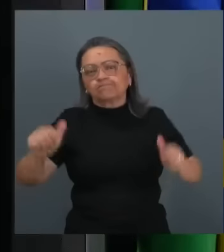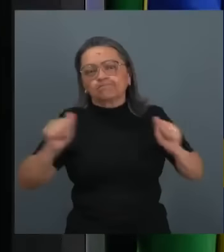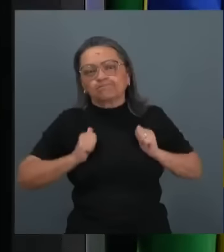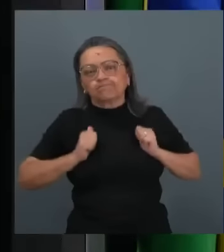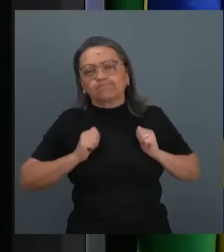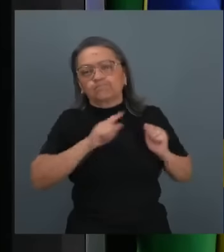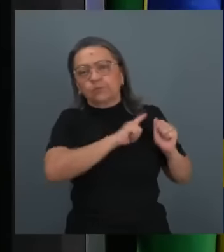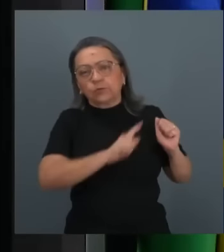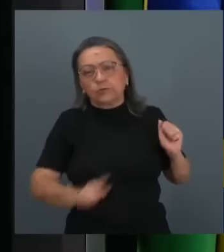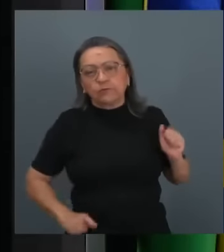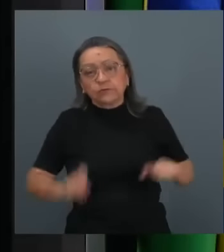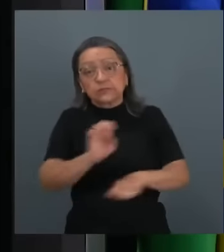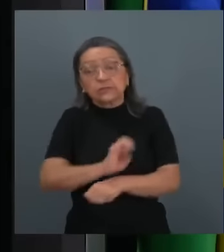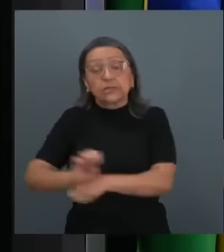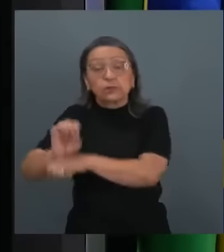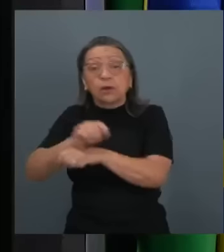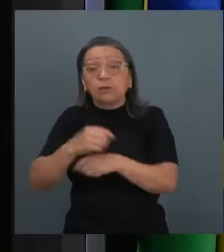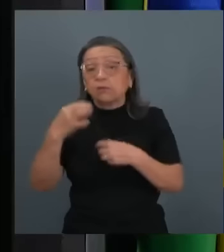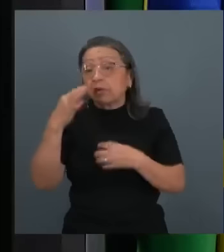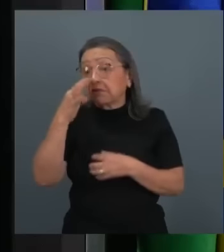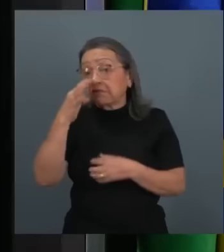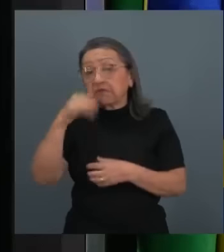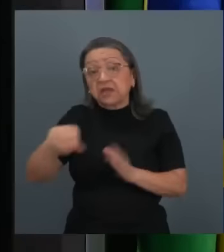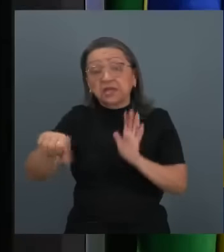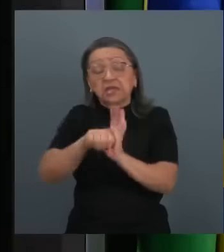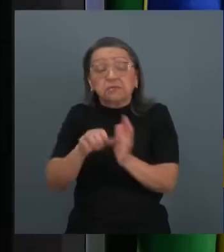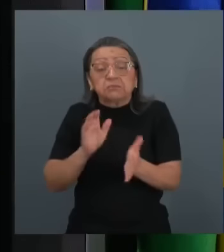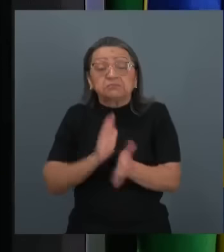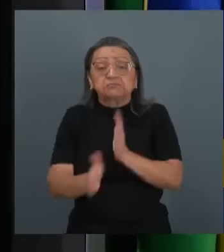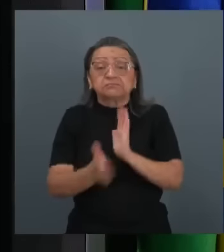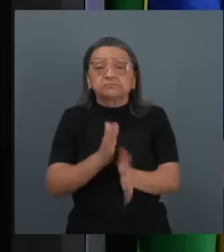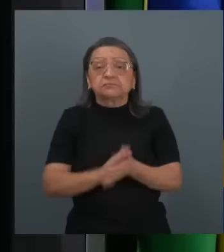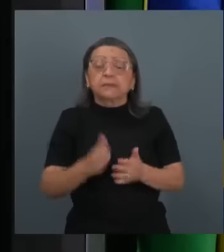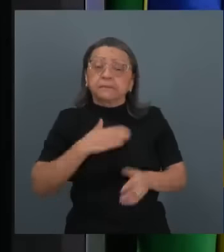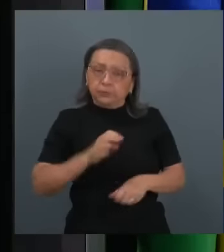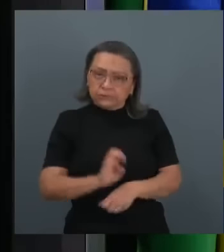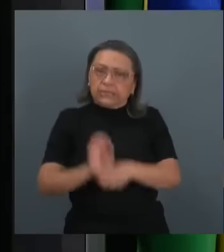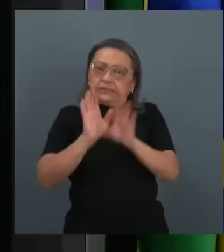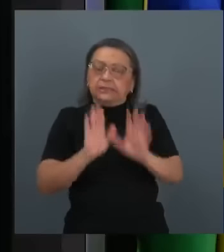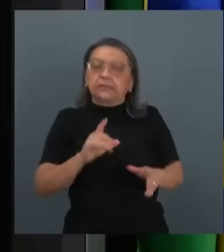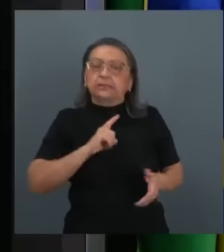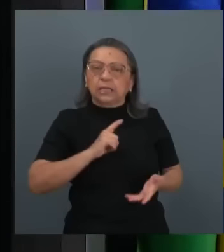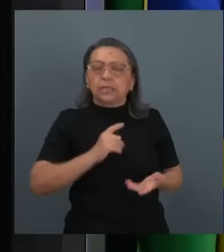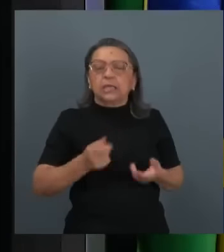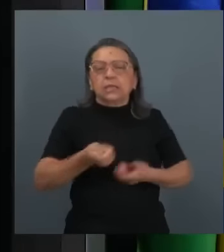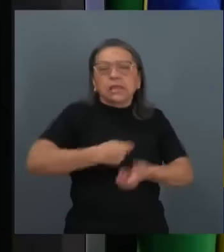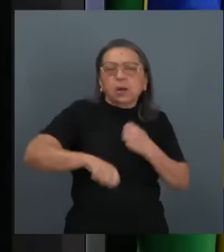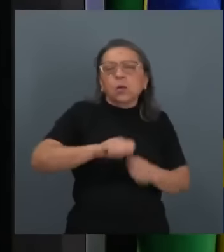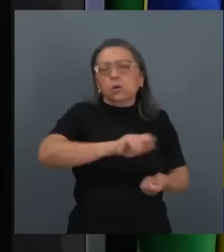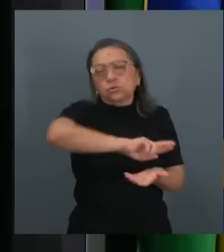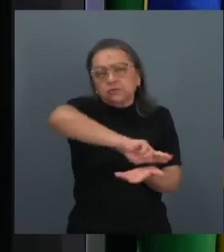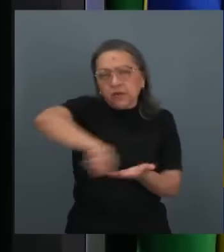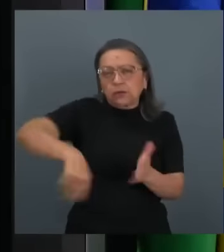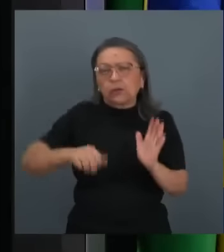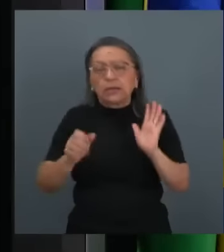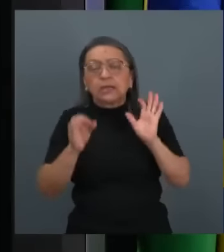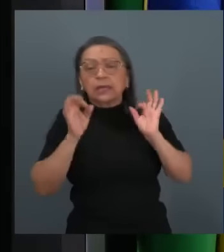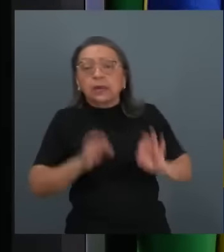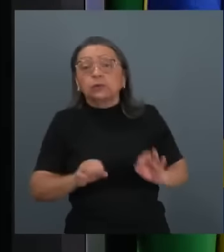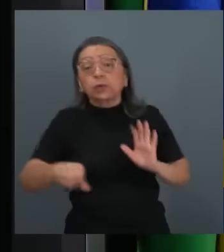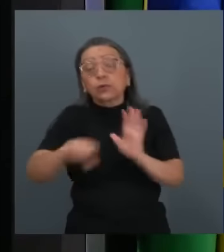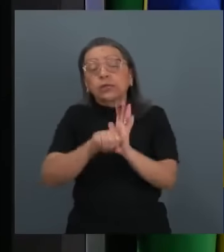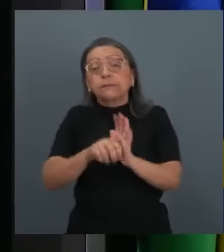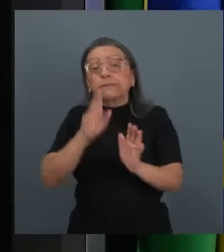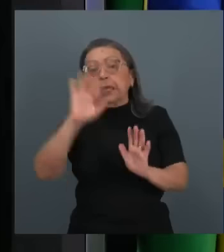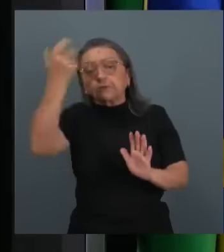governo estadual diante do crime, pelo menos no meu estado. Dentre seus vários negócios legais, o crime resolveu